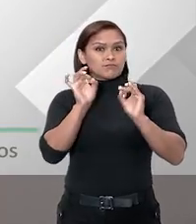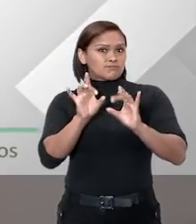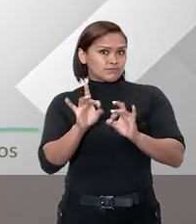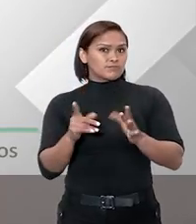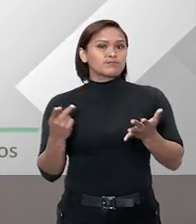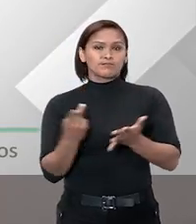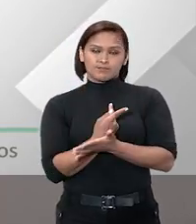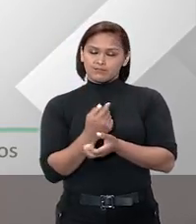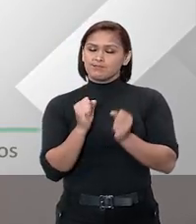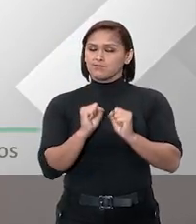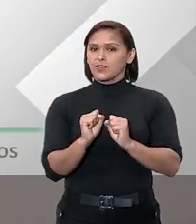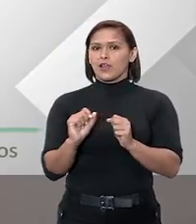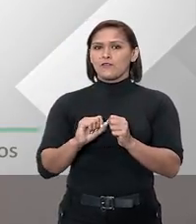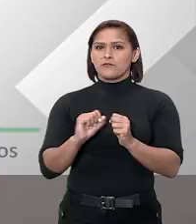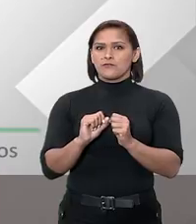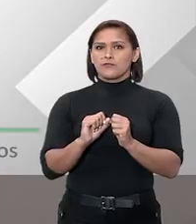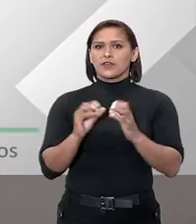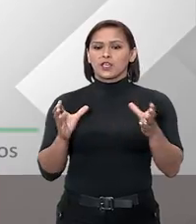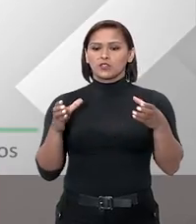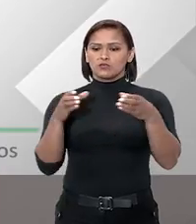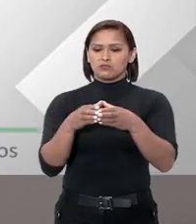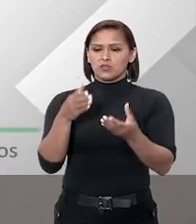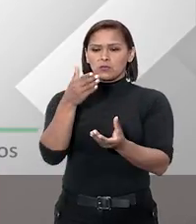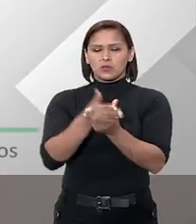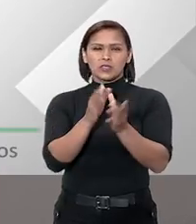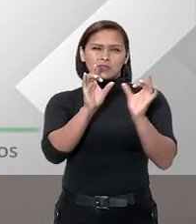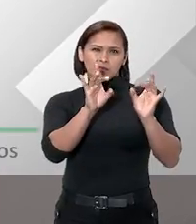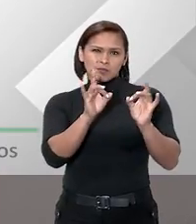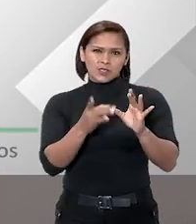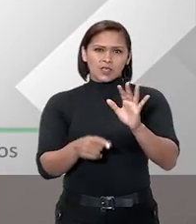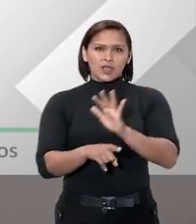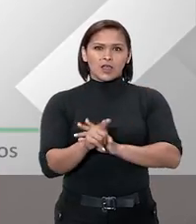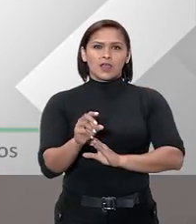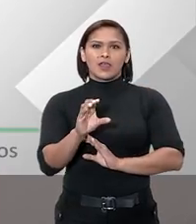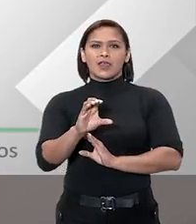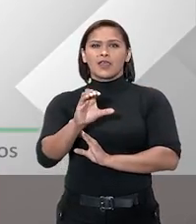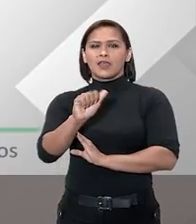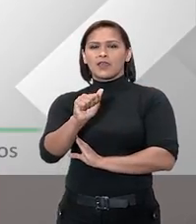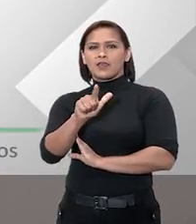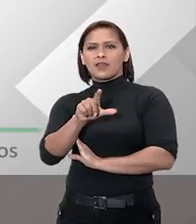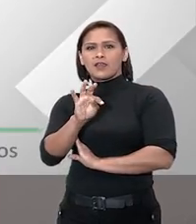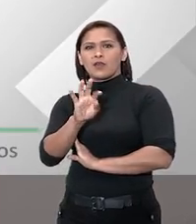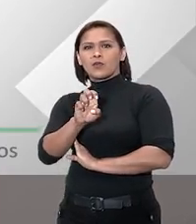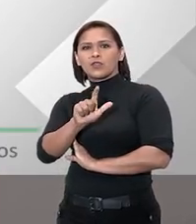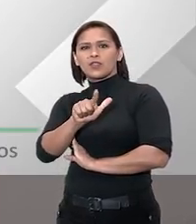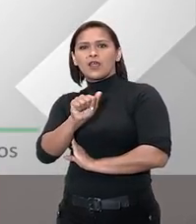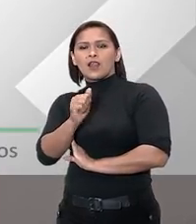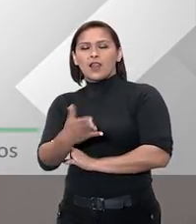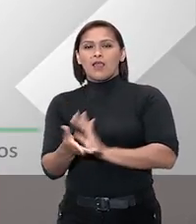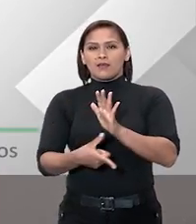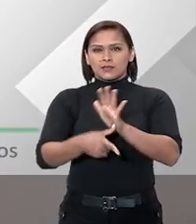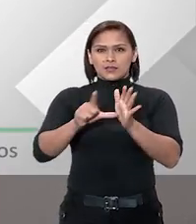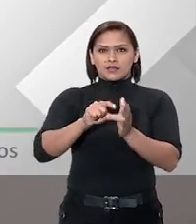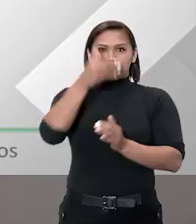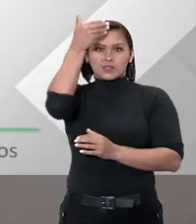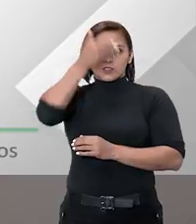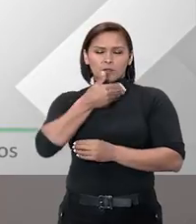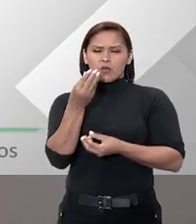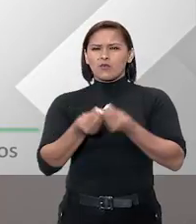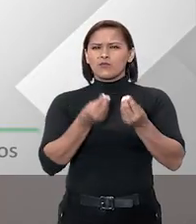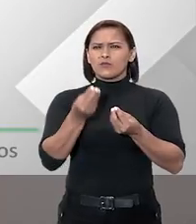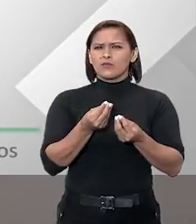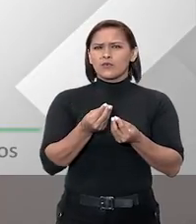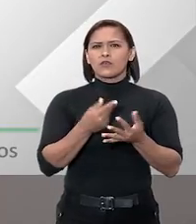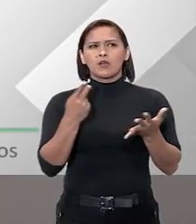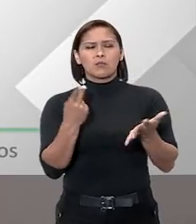especial seja realizado através de um procedimento específico chamado cautelar de produção antecipada de provas. Quais são os